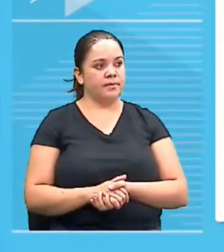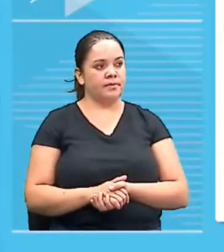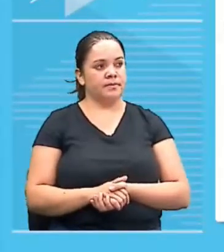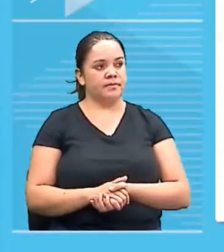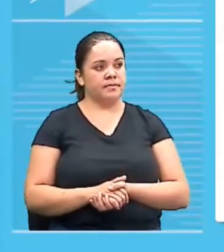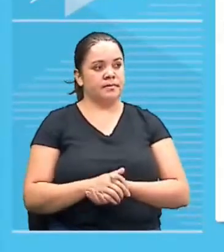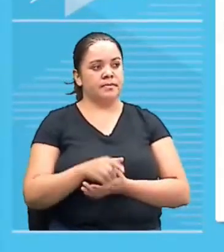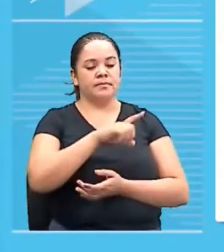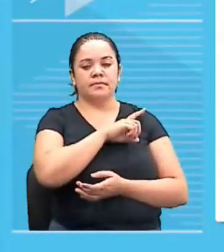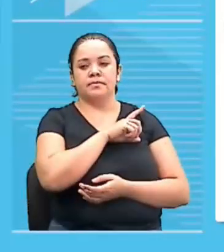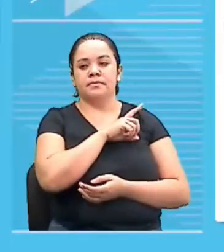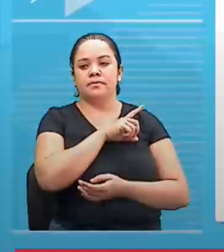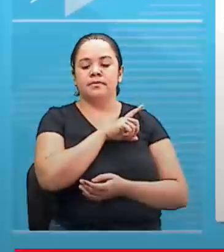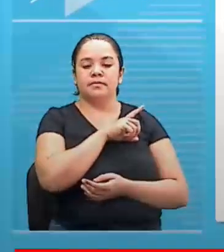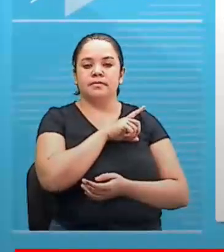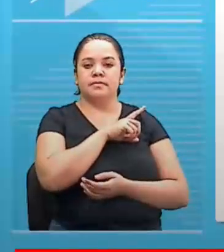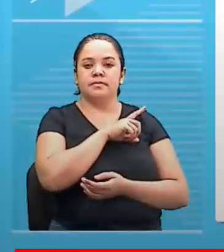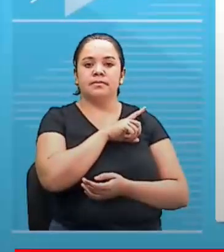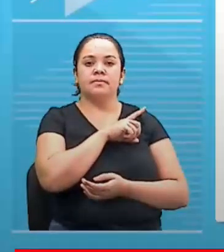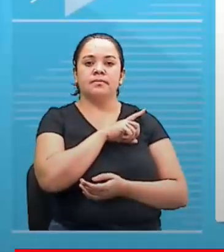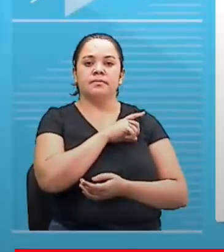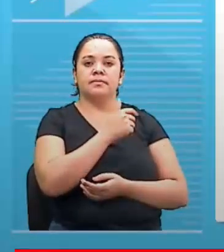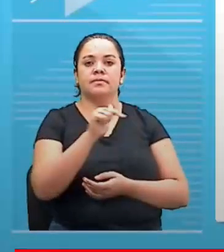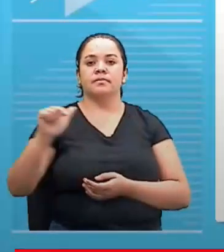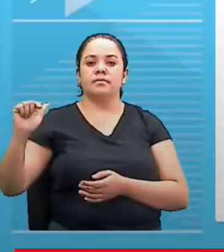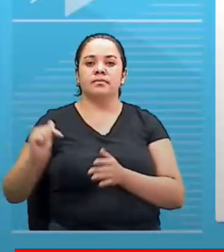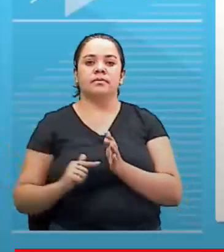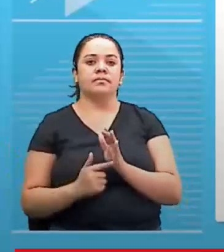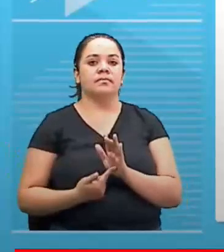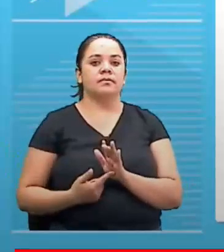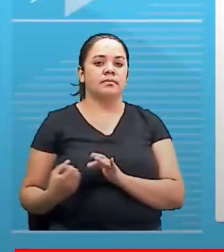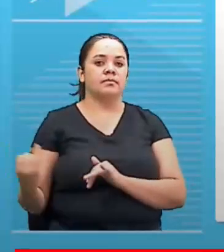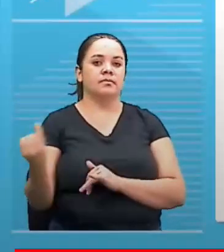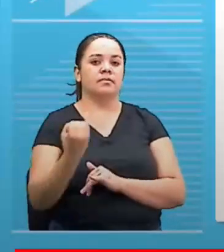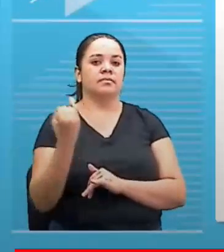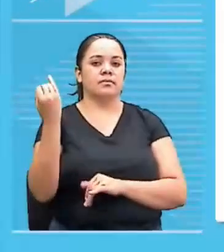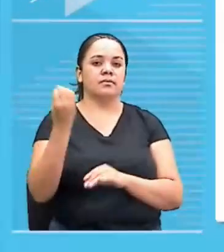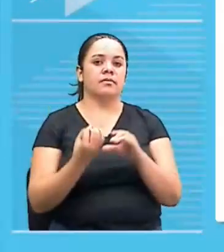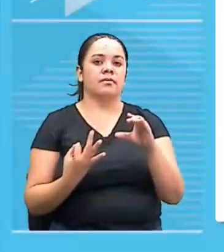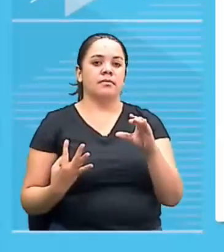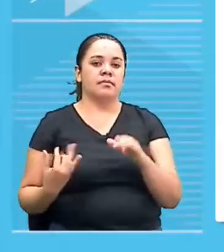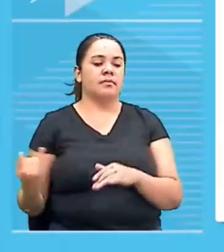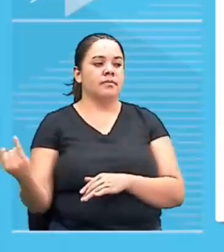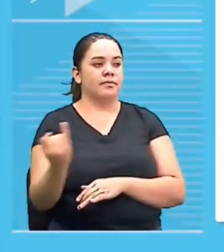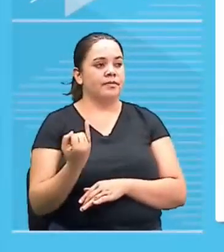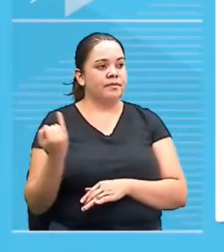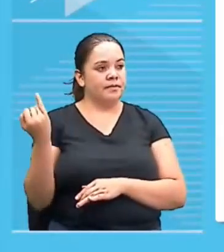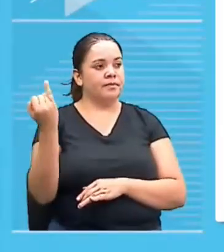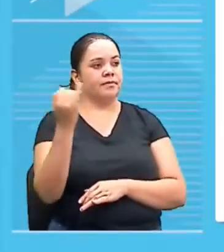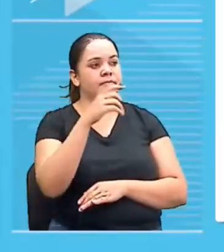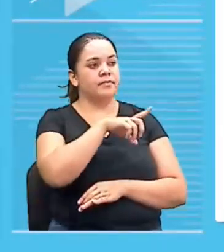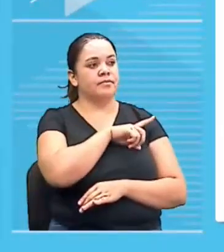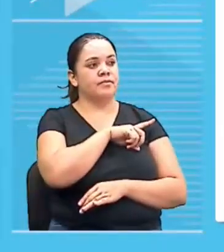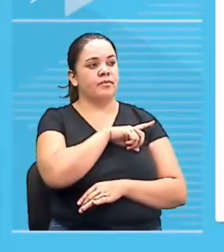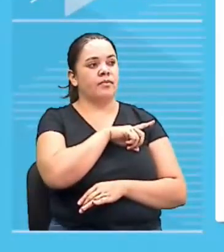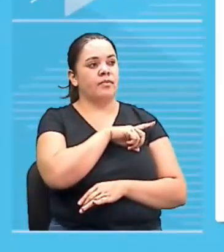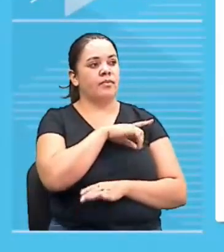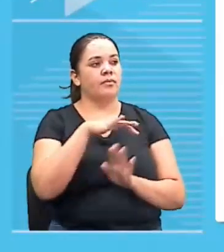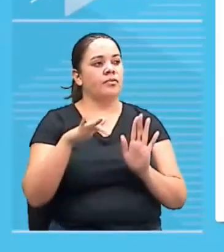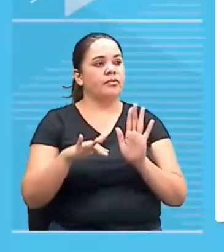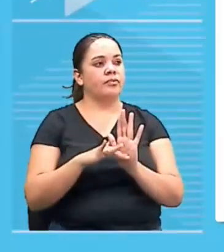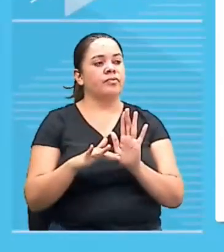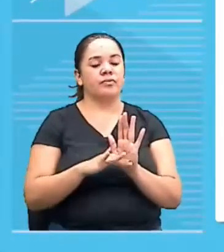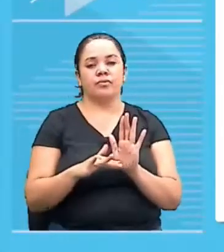gaps. Outro ponto importante, outra característica é integrar unidades